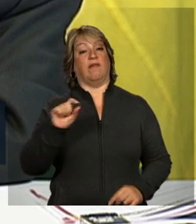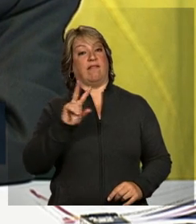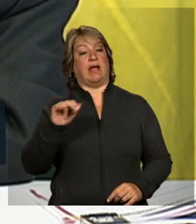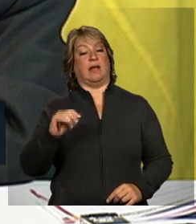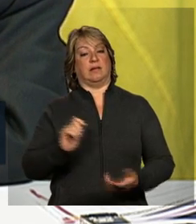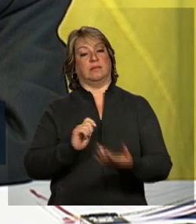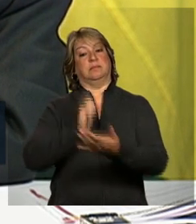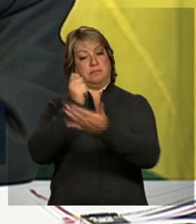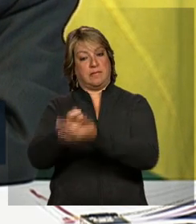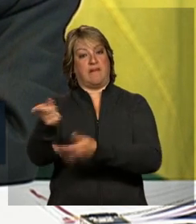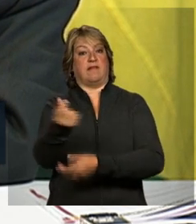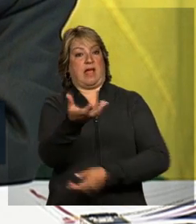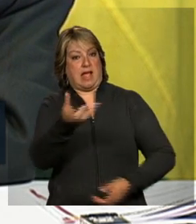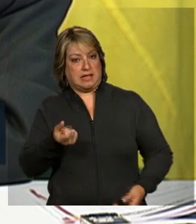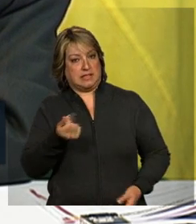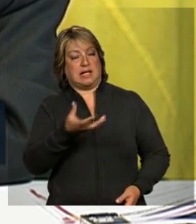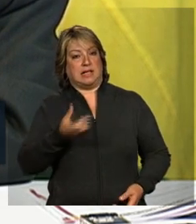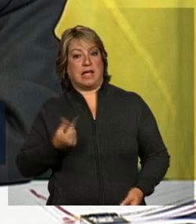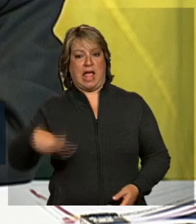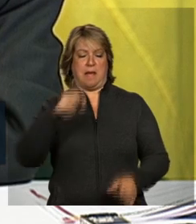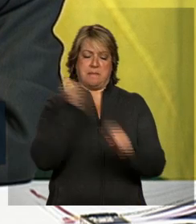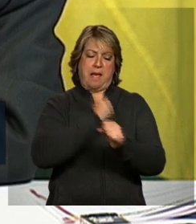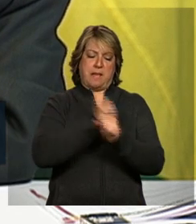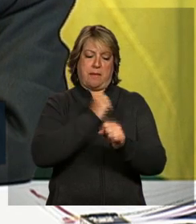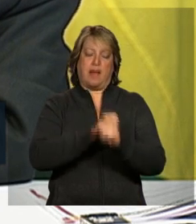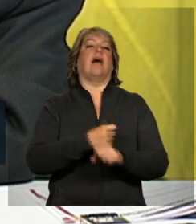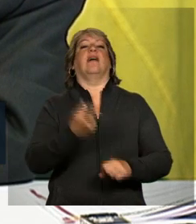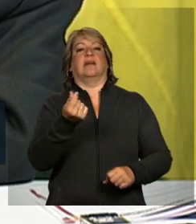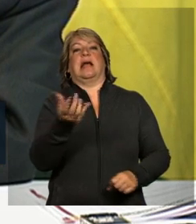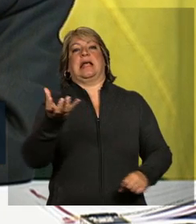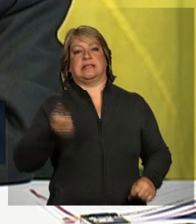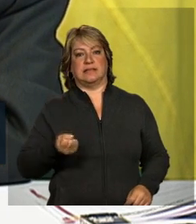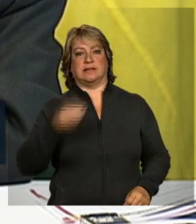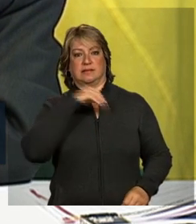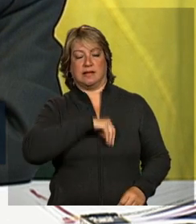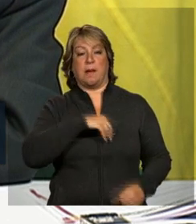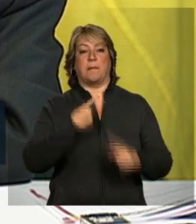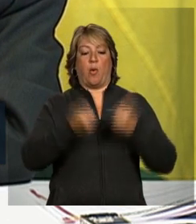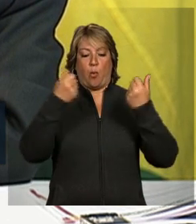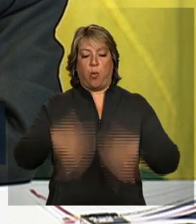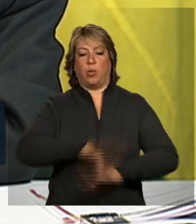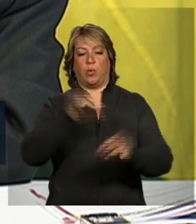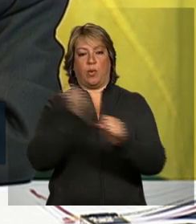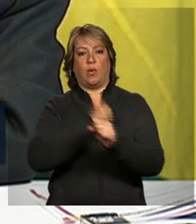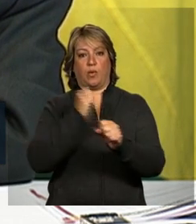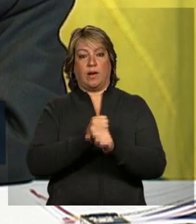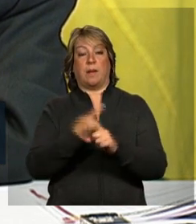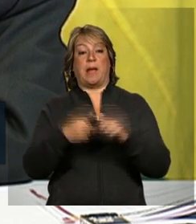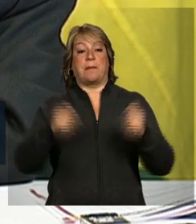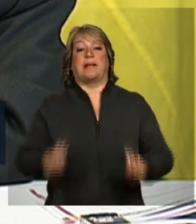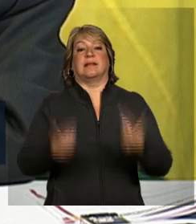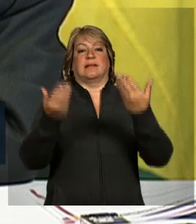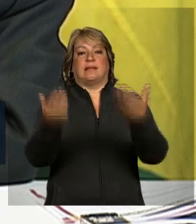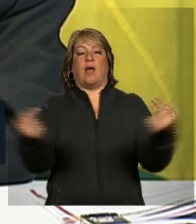ferrovia que ele construiu eh dentro de determinadas condições pela capacidade que ele está oferecendo e